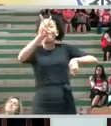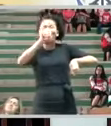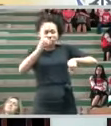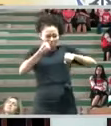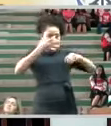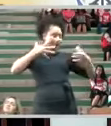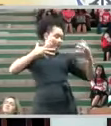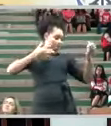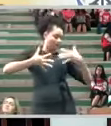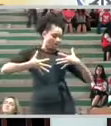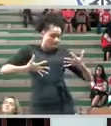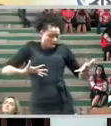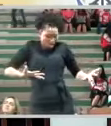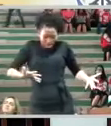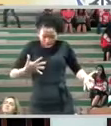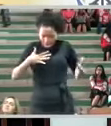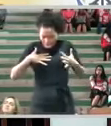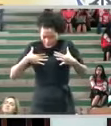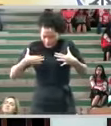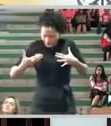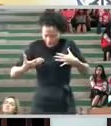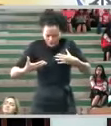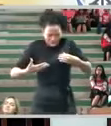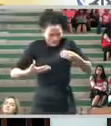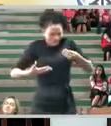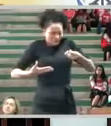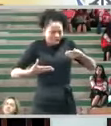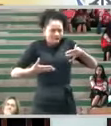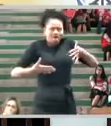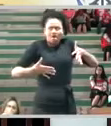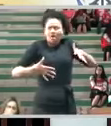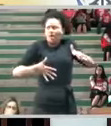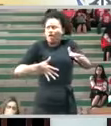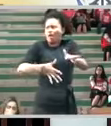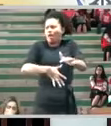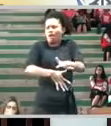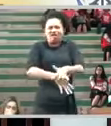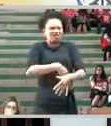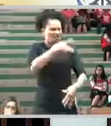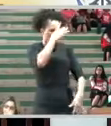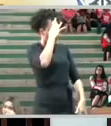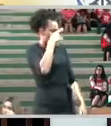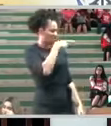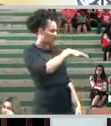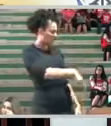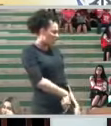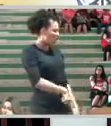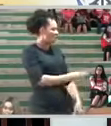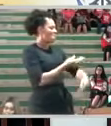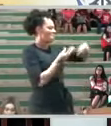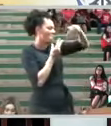Aleluia! E as pessoas dizendo, os bodes.